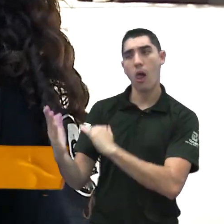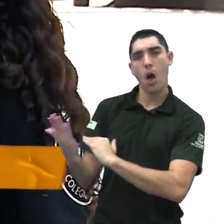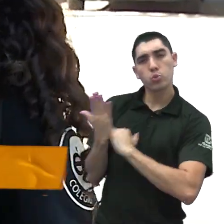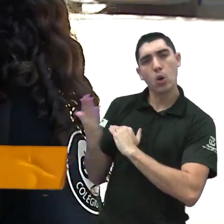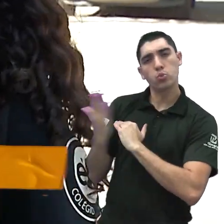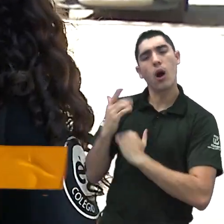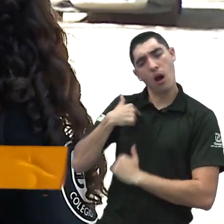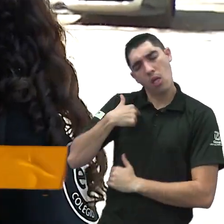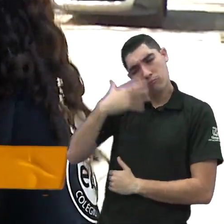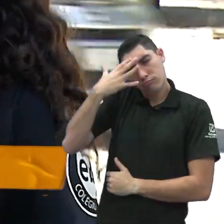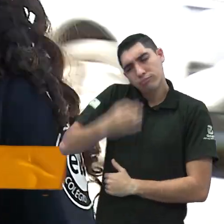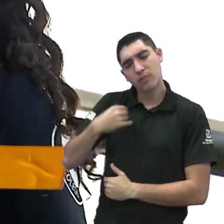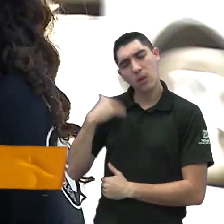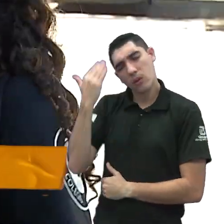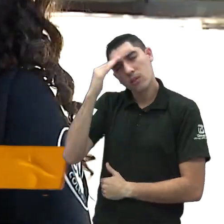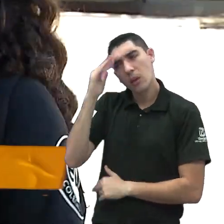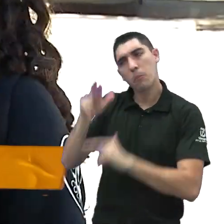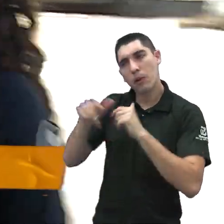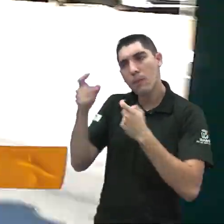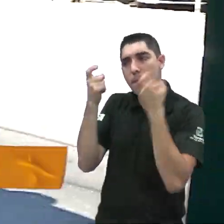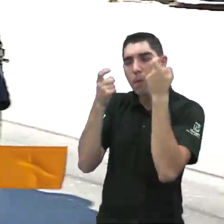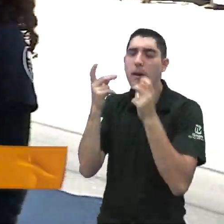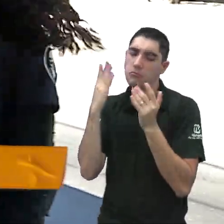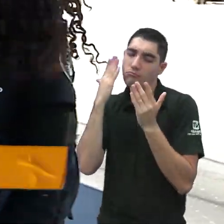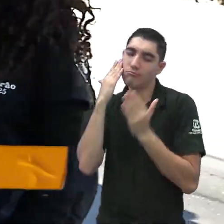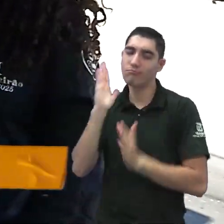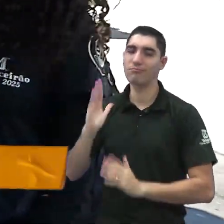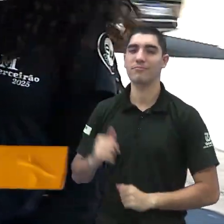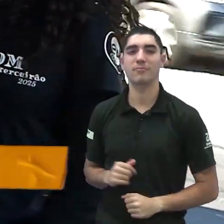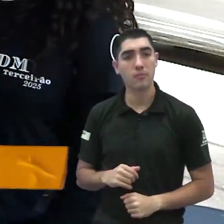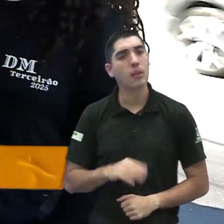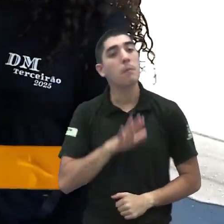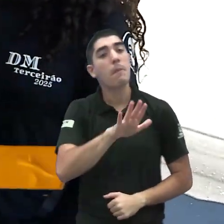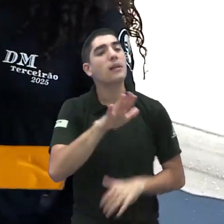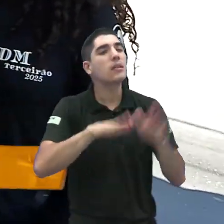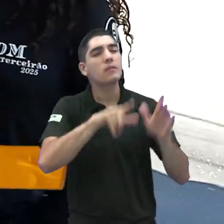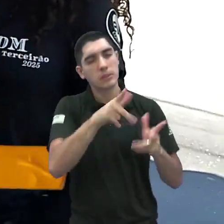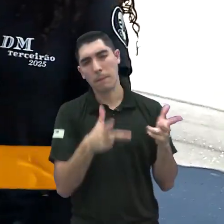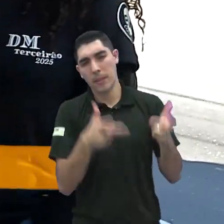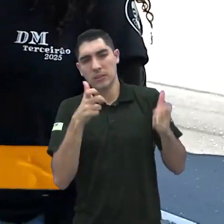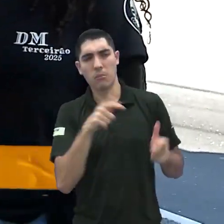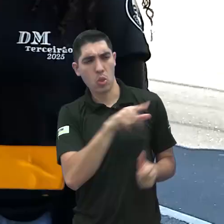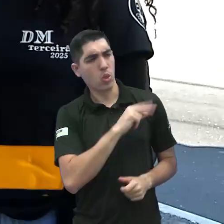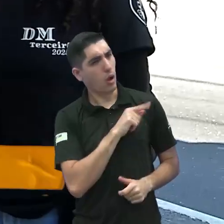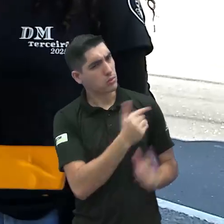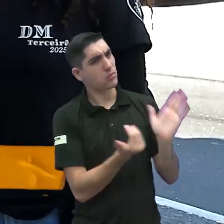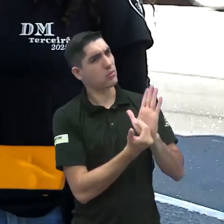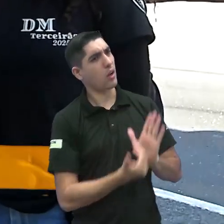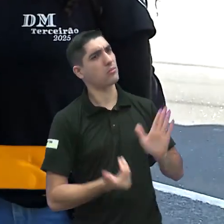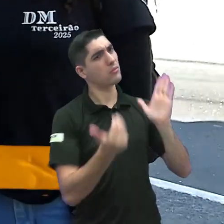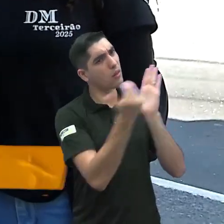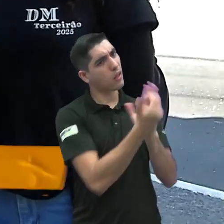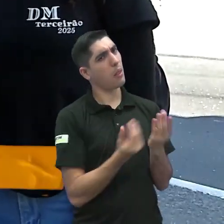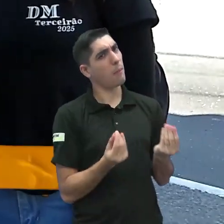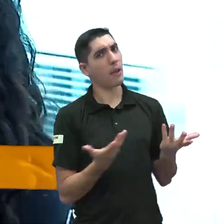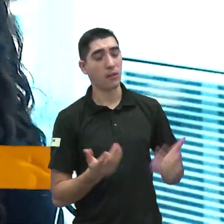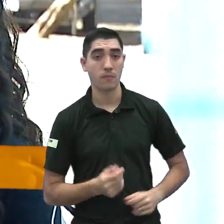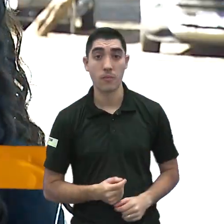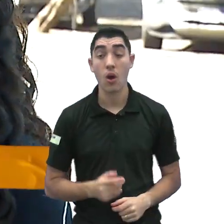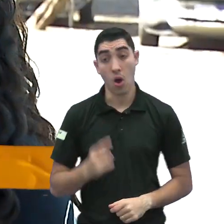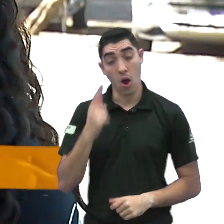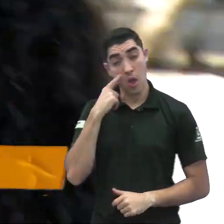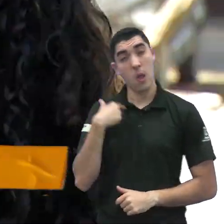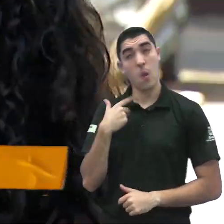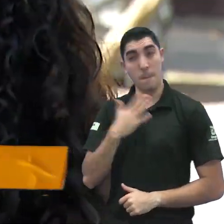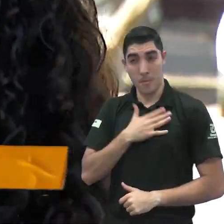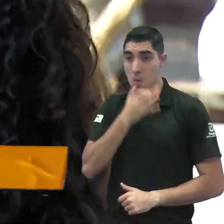ajudando, eu compreendo o lado deles e eu entendo a preocupação também. E pra vocês, quando que passa do ponto ali? Vocês pensam, não, tá sendo demais, super proteção? Uma coisa